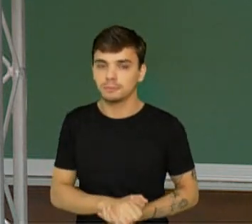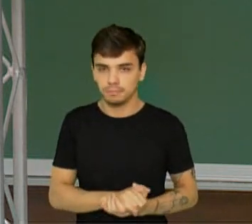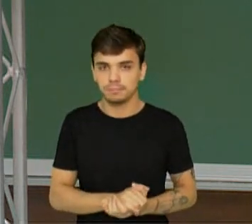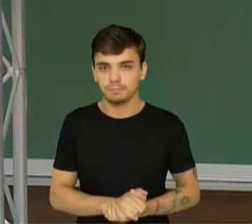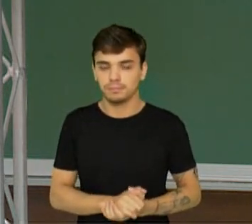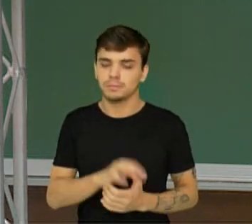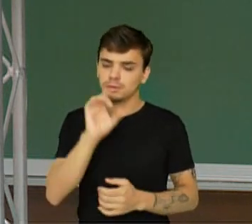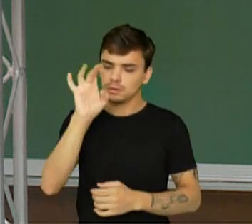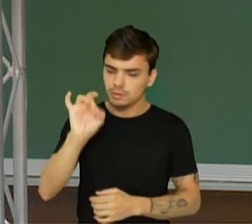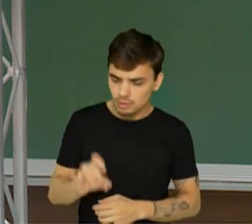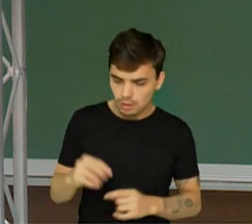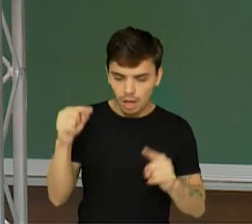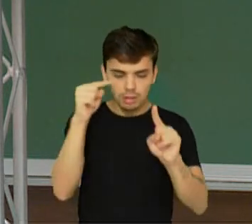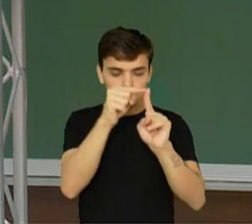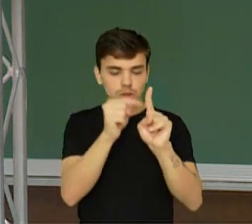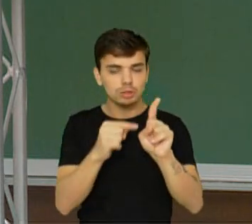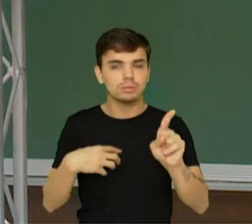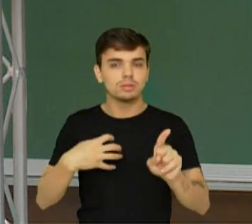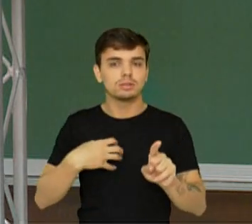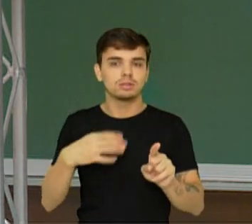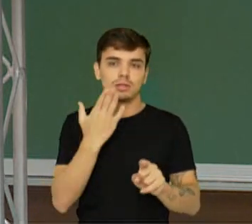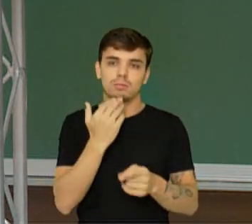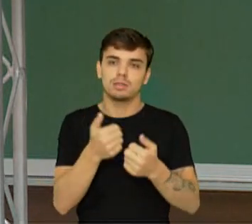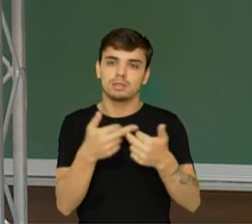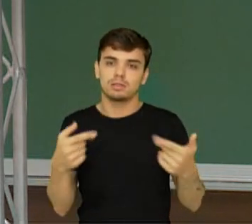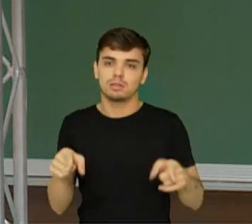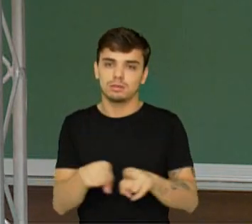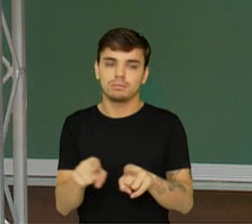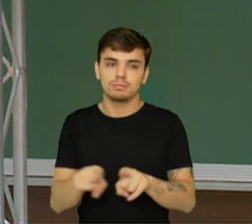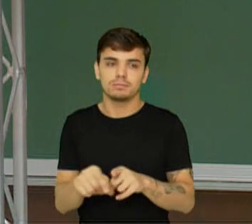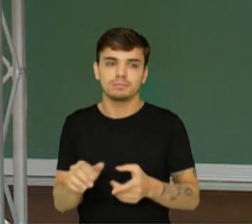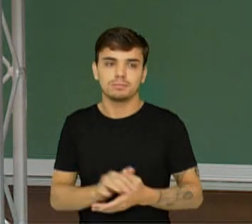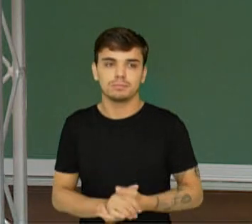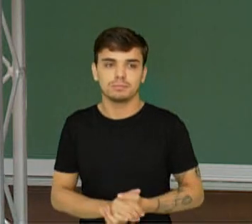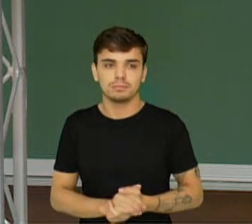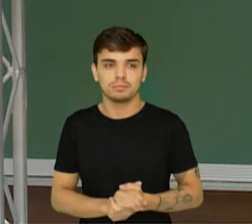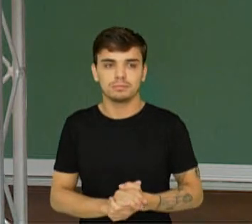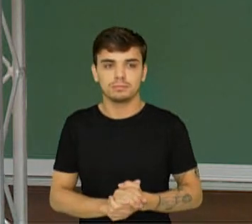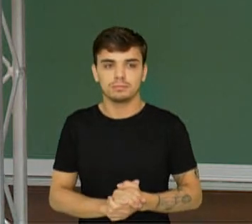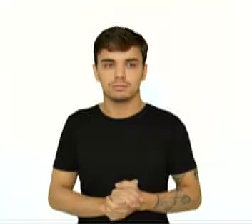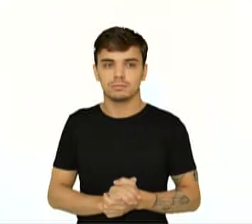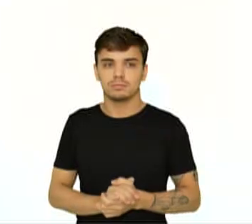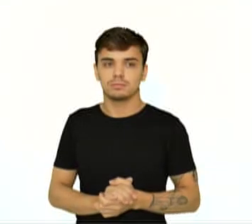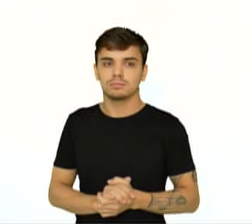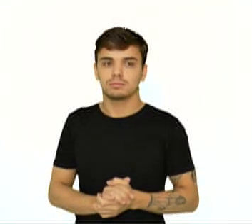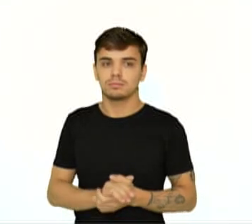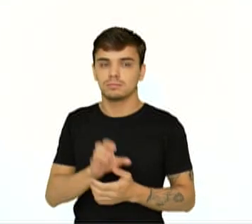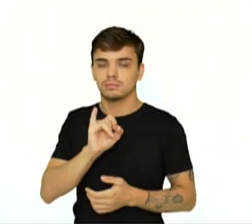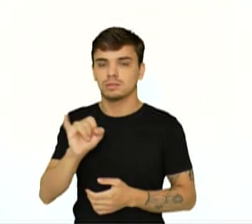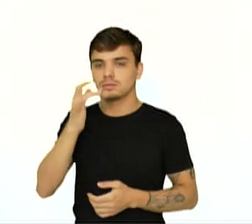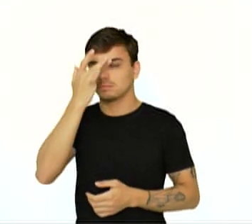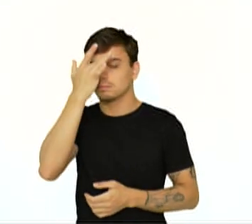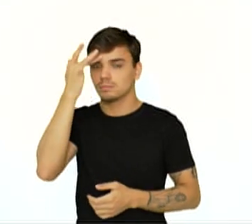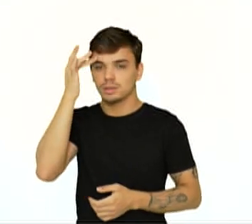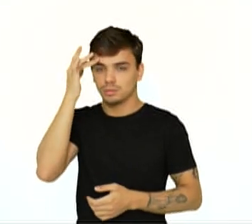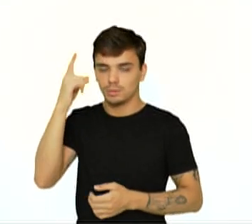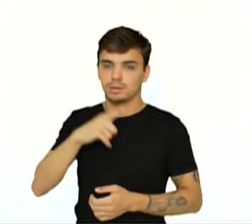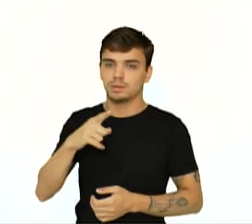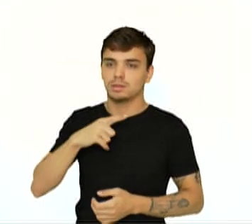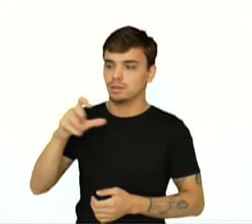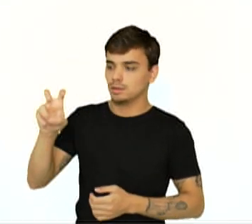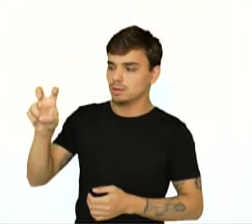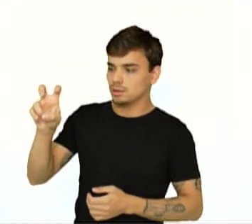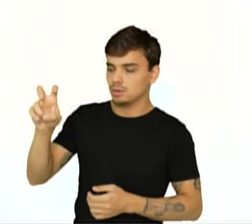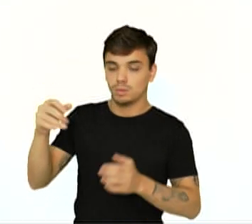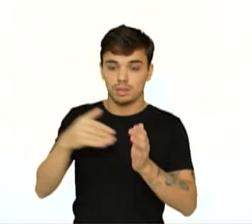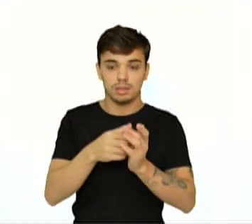cada tipo e estilo de alimentação que você tem. Olvídalo. Para quem tem esse resultado aqui que marcou entre 5 e